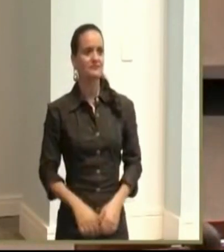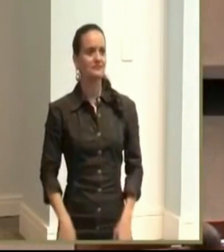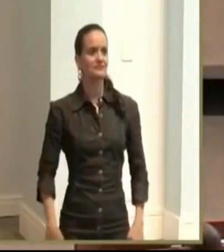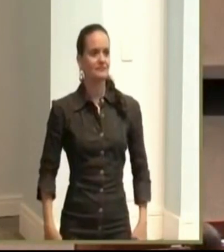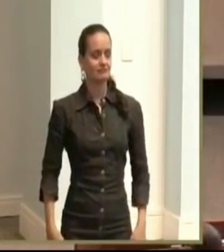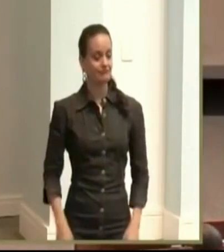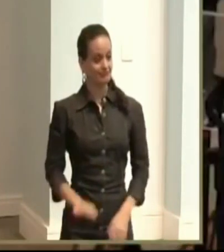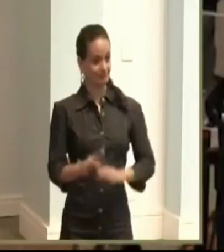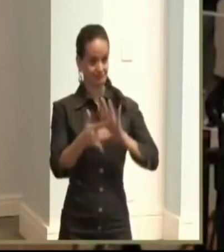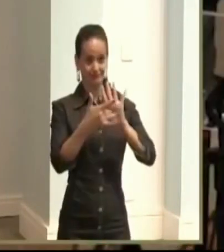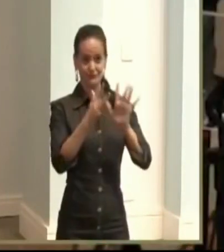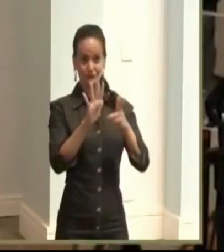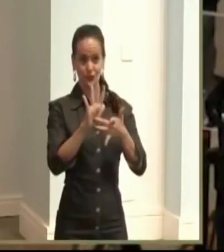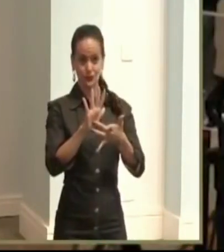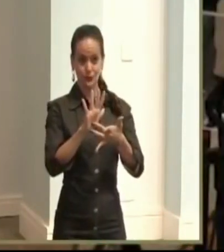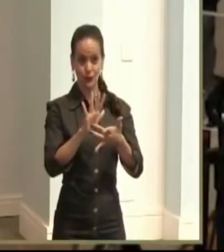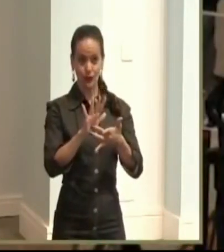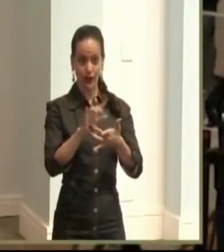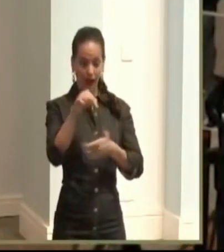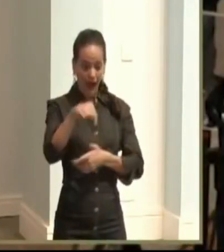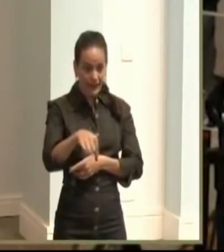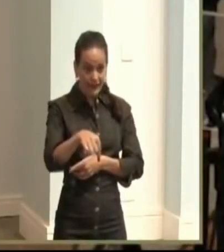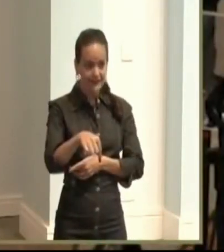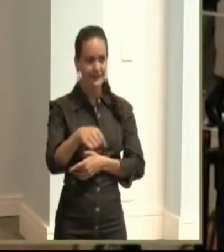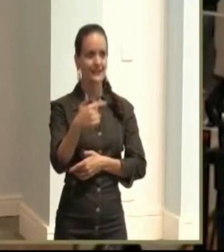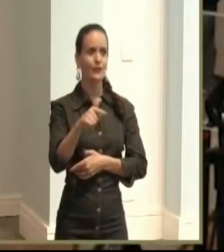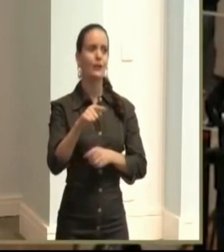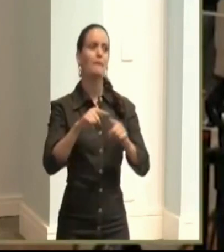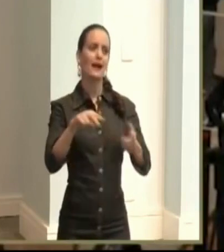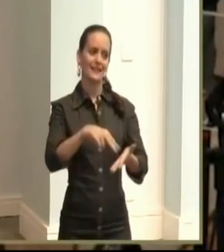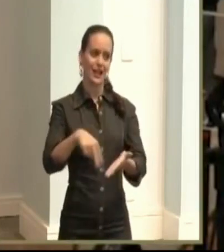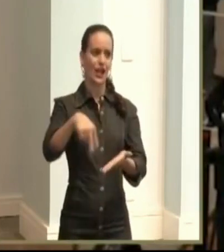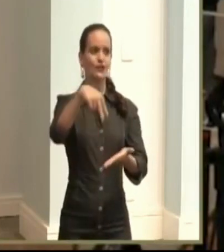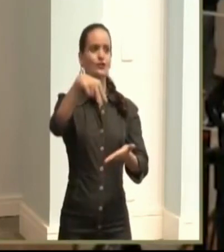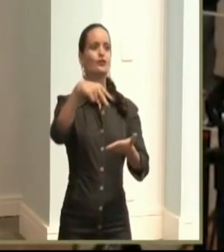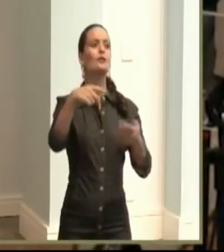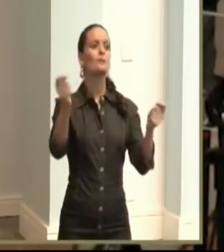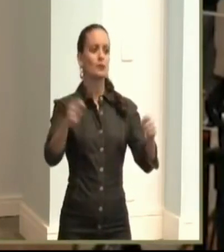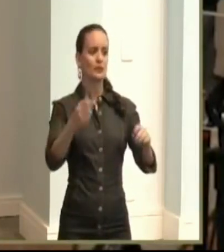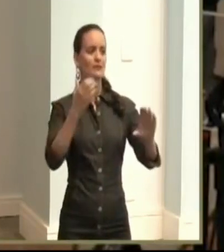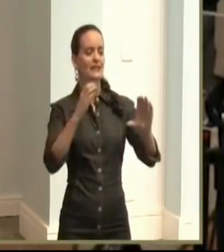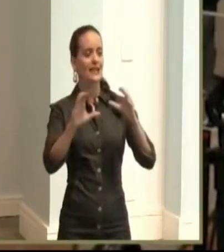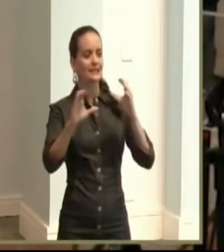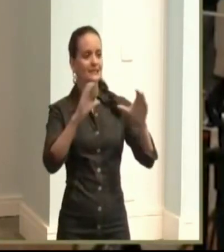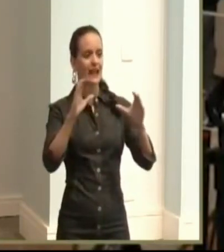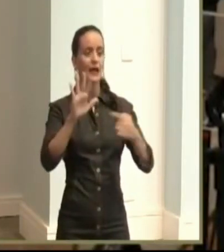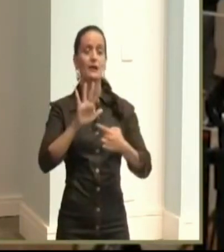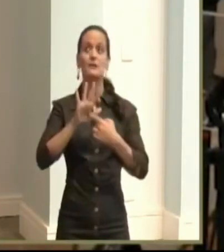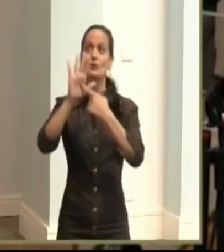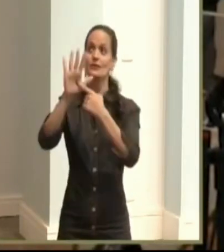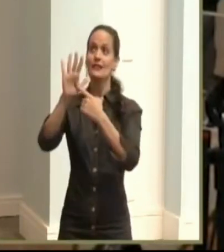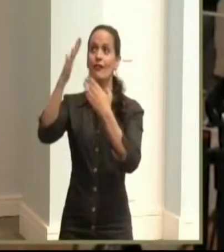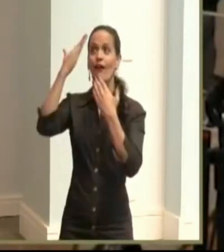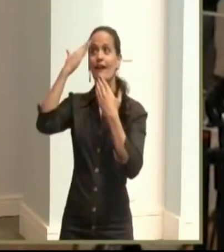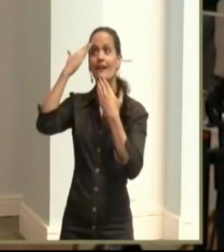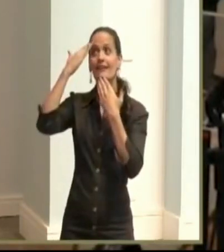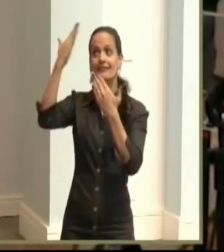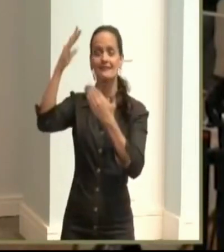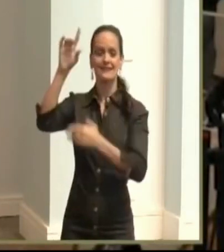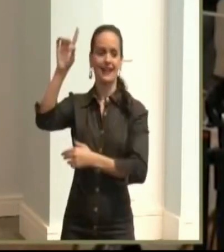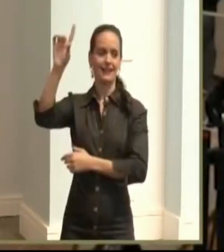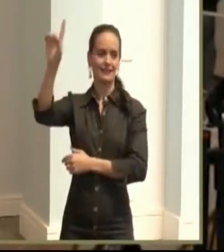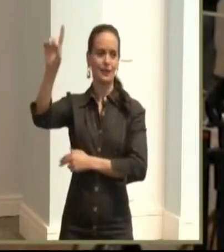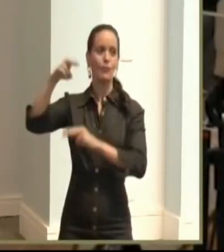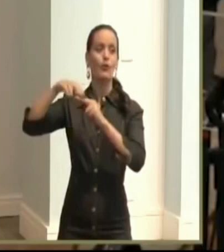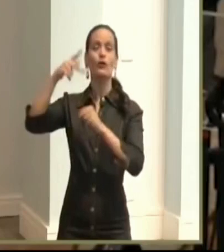Ele não está aqui, mas ressurgiu, e nós podemos cantar isso com alegria, expressando a Deus a nossa gratidão pelo seu grande